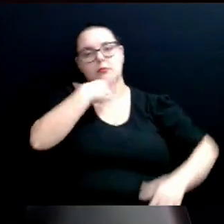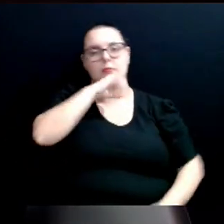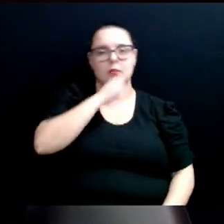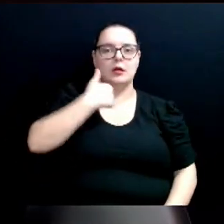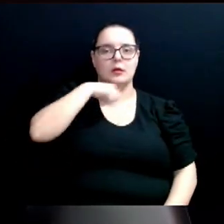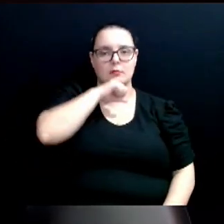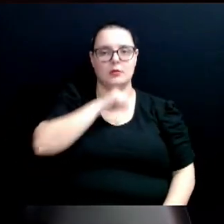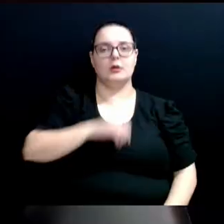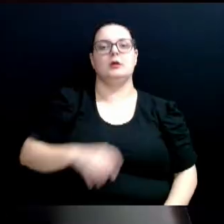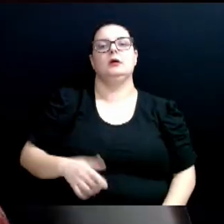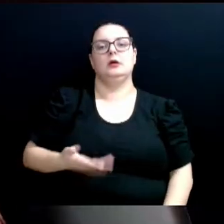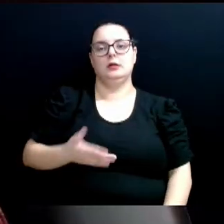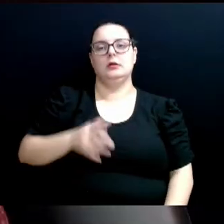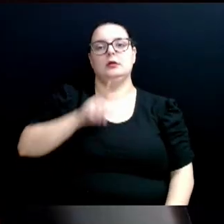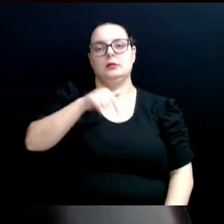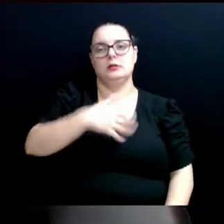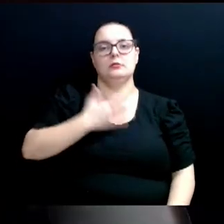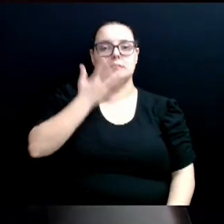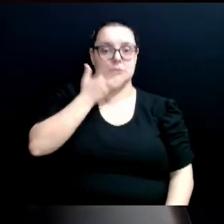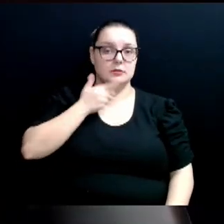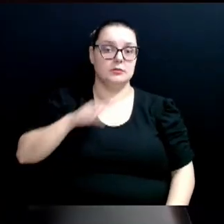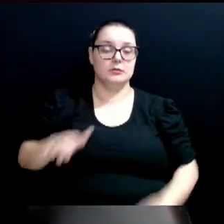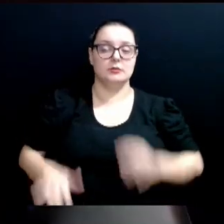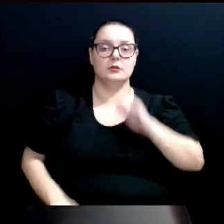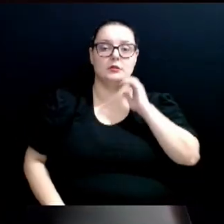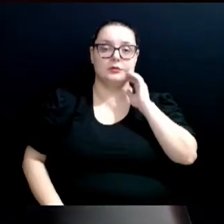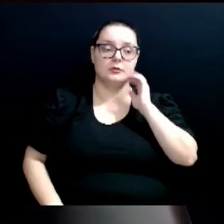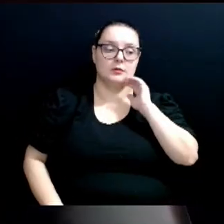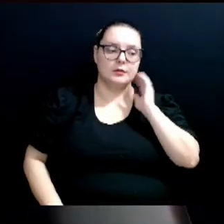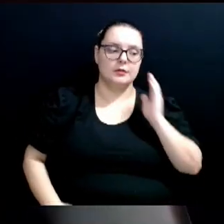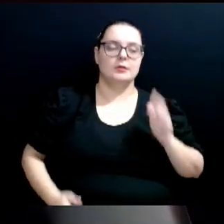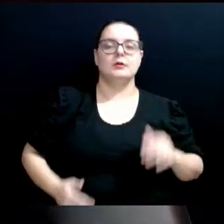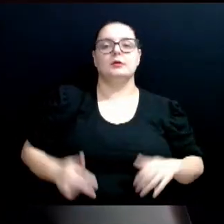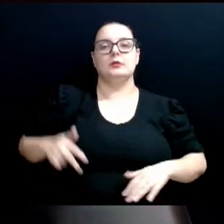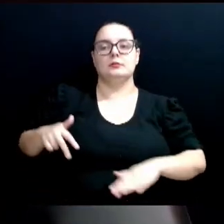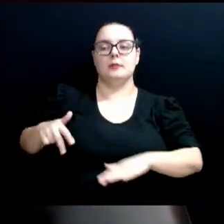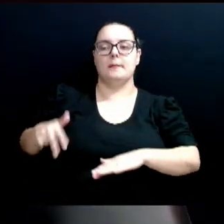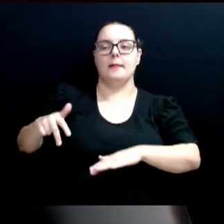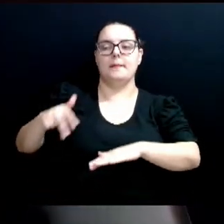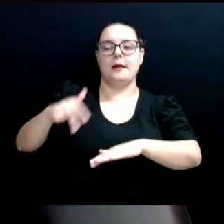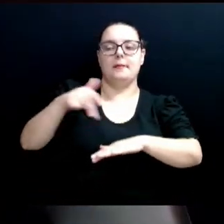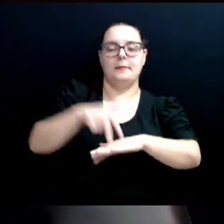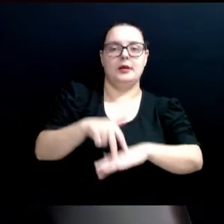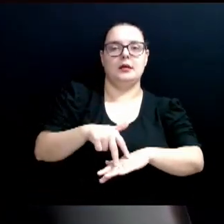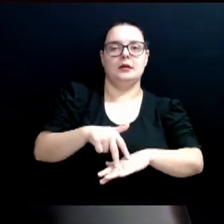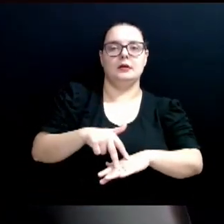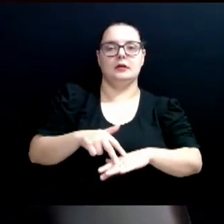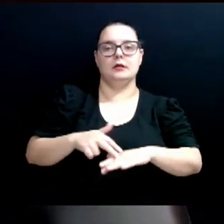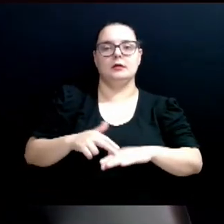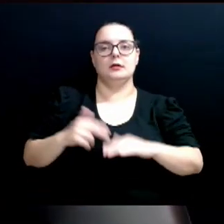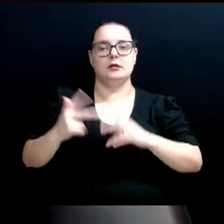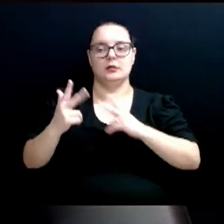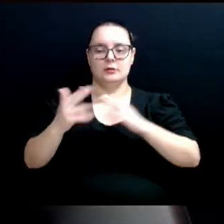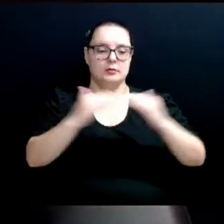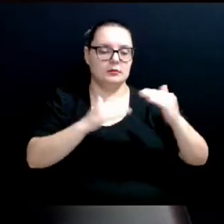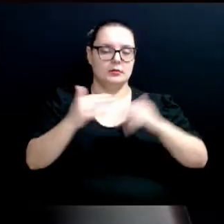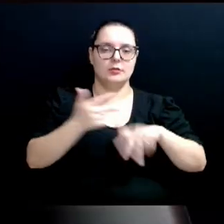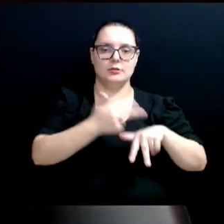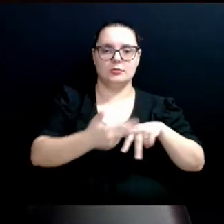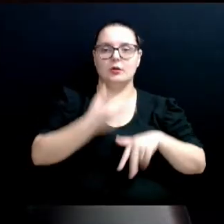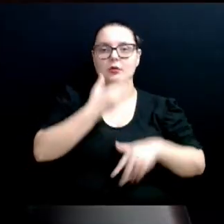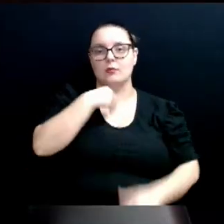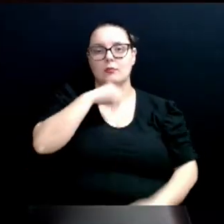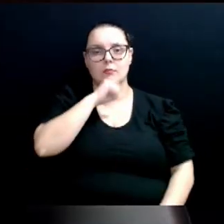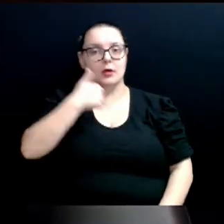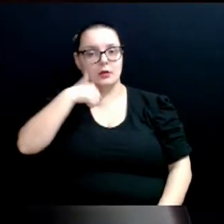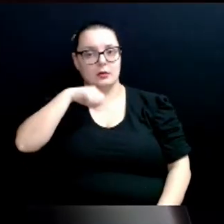mãe, depois as crianças. A gente foi ocupando, está ocupando um lugar de igualdade de gênero. Tanto o pai quanto a mãe, eles têm o mesmo,